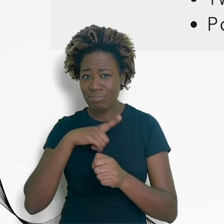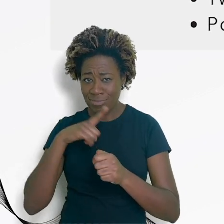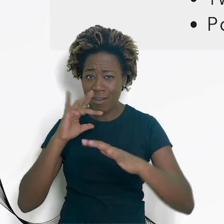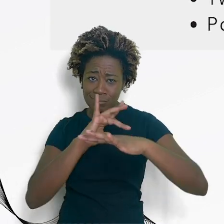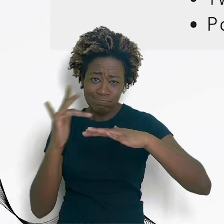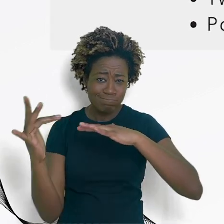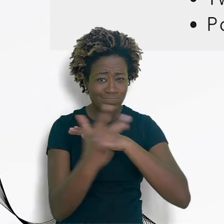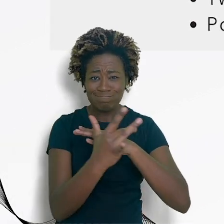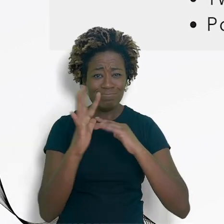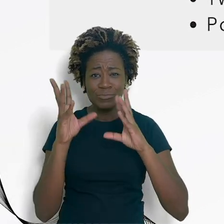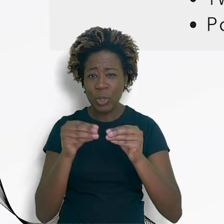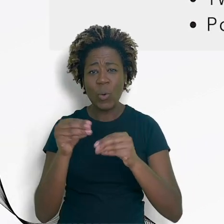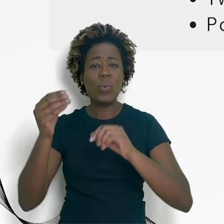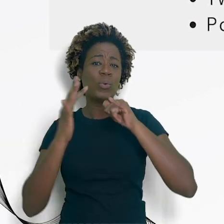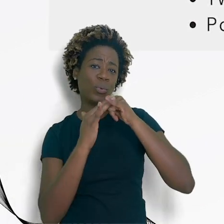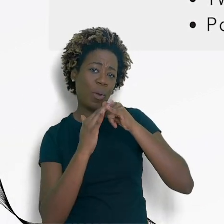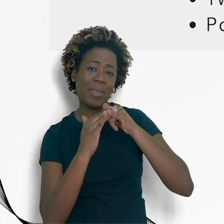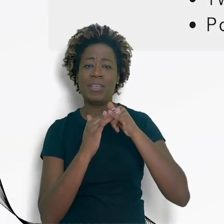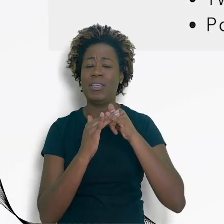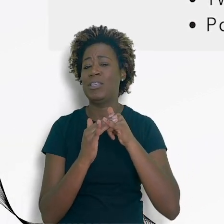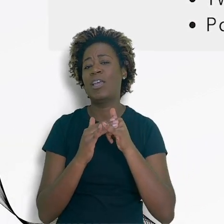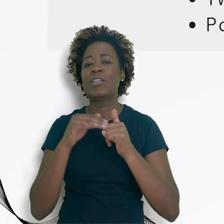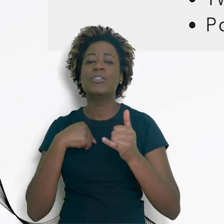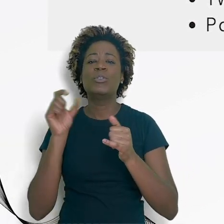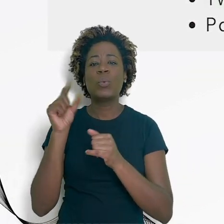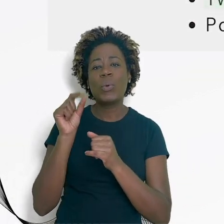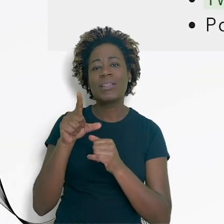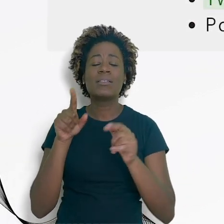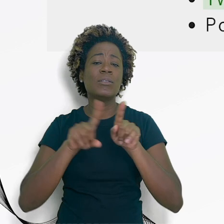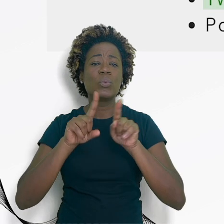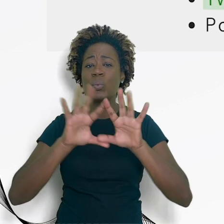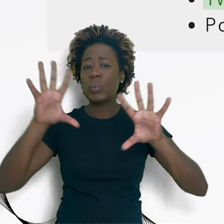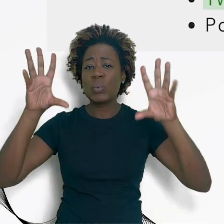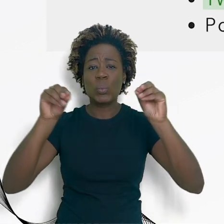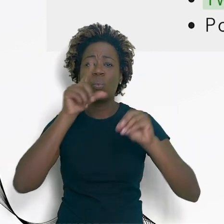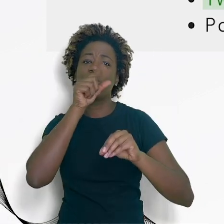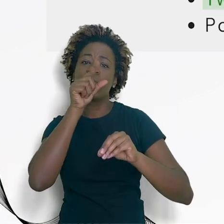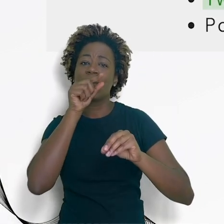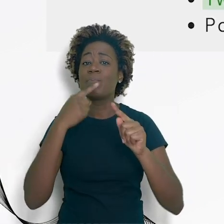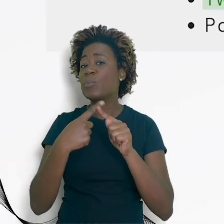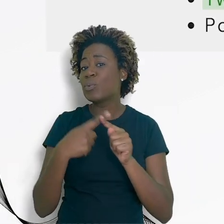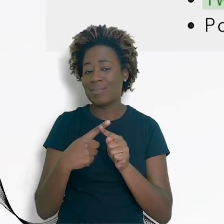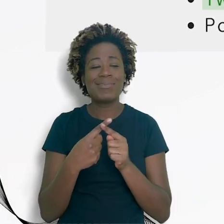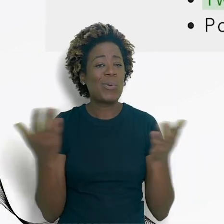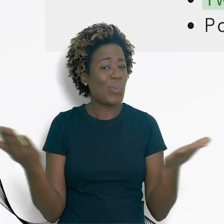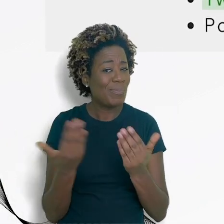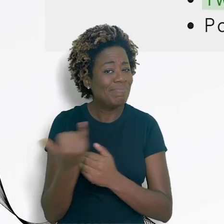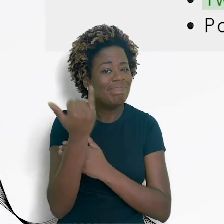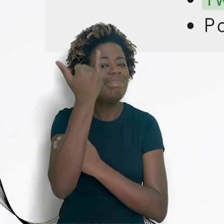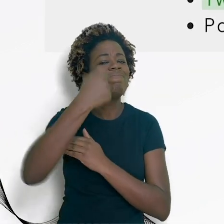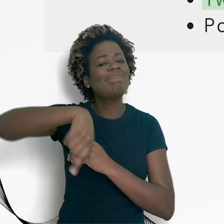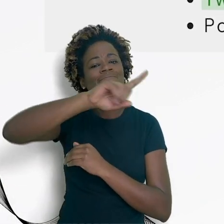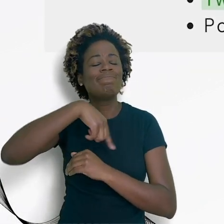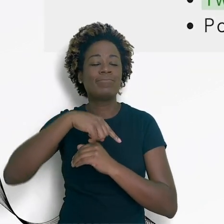as redes sociais possíveis: YouTube, TikTok, Twitter, Twitch TV, Discord. Por quê? Hoje é